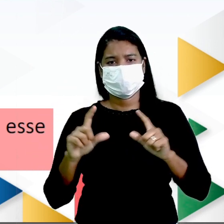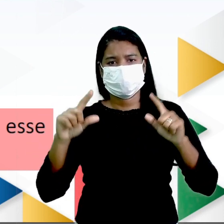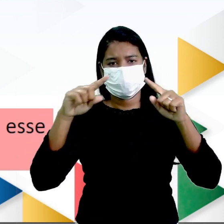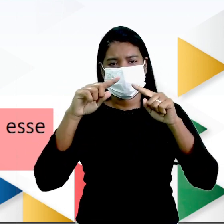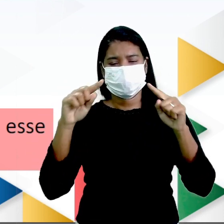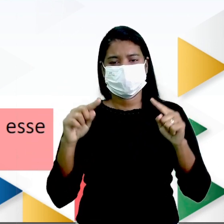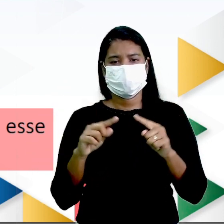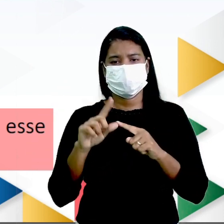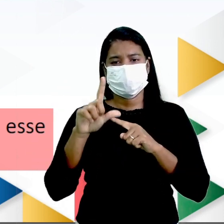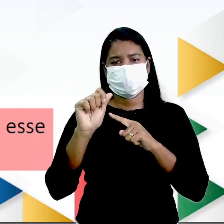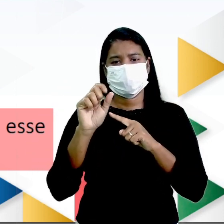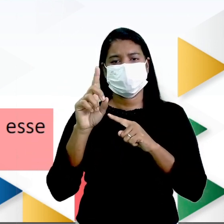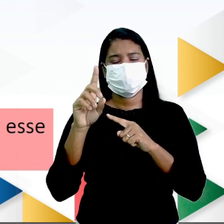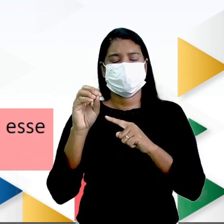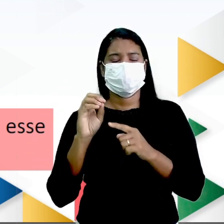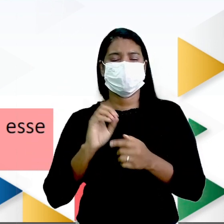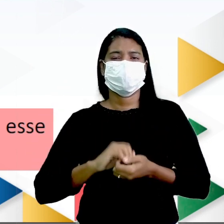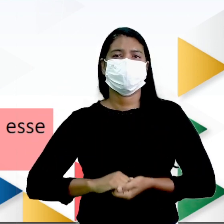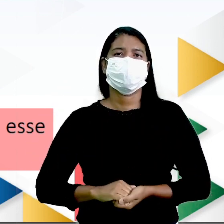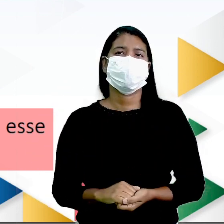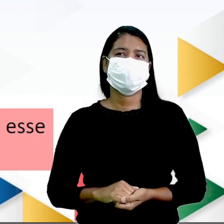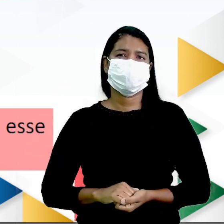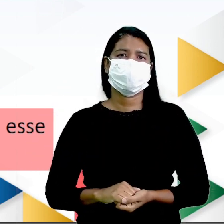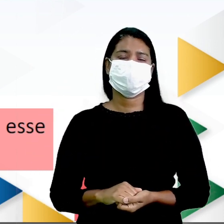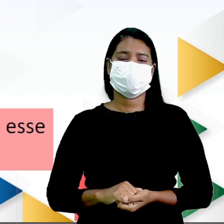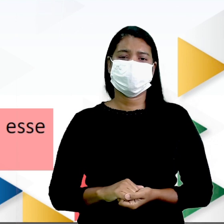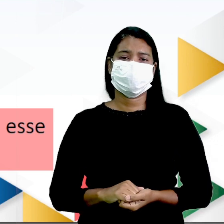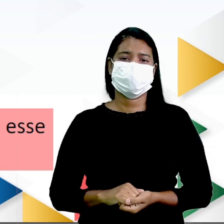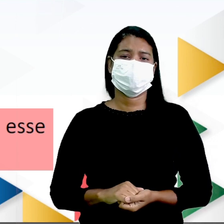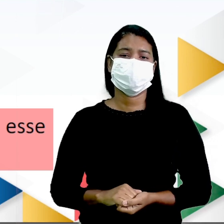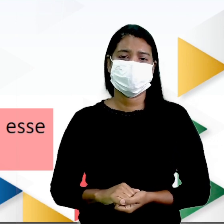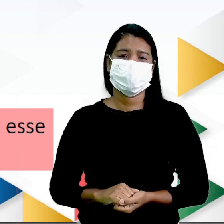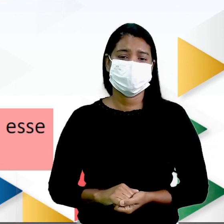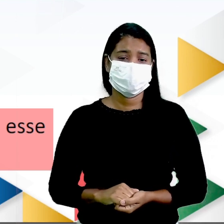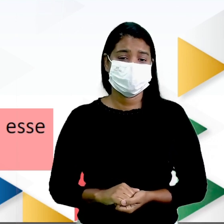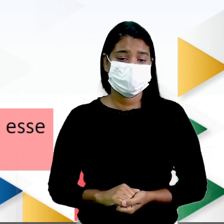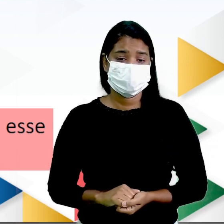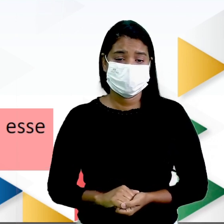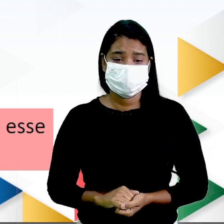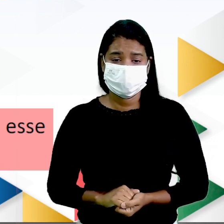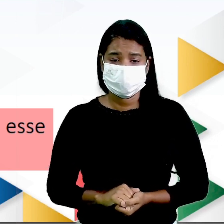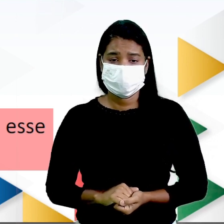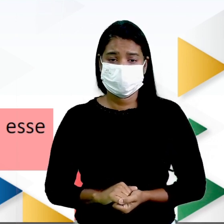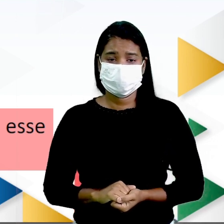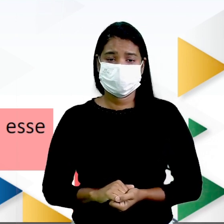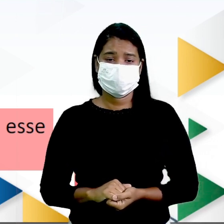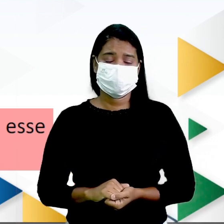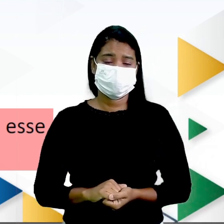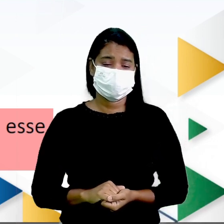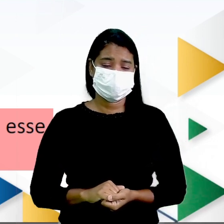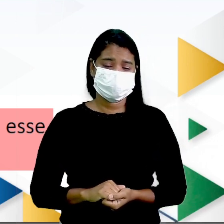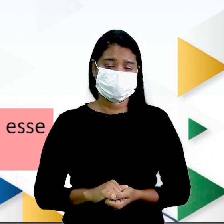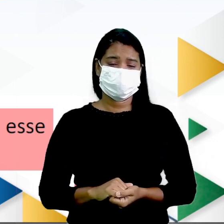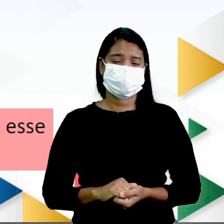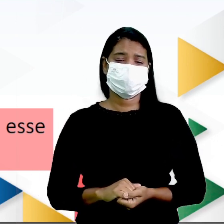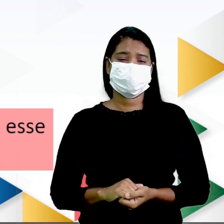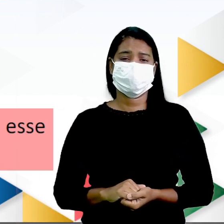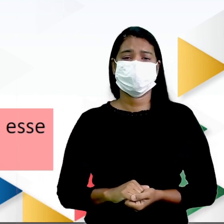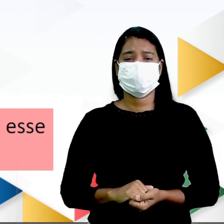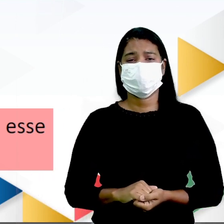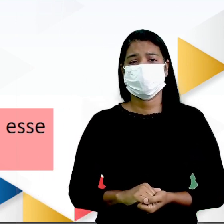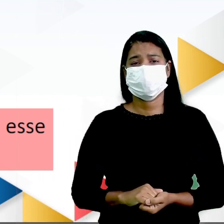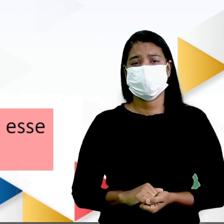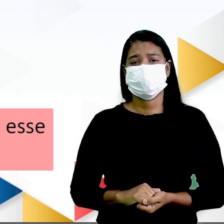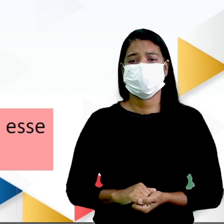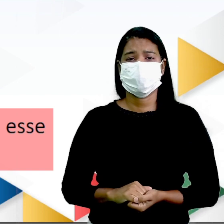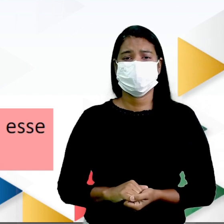ângulos internos, tem esse polígono. Então vamos contar comigo? Bom, lados você já sabe que tem 5 porque eu falei para vocês, né? Mas vamos contar? 2 em